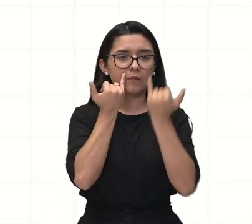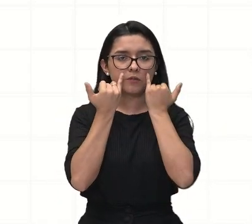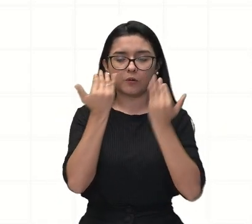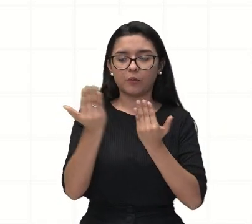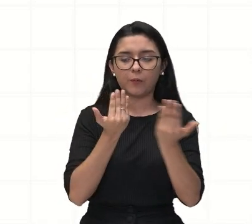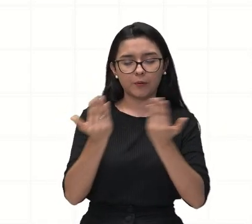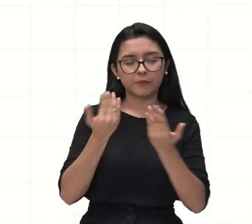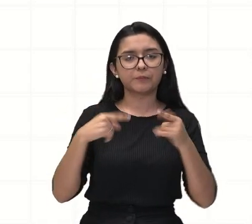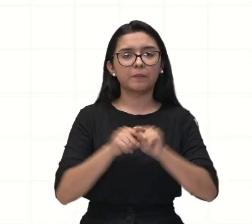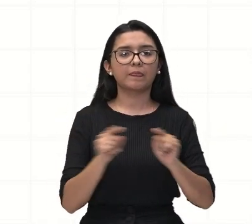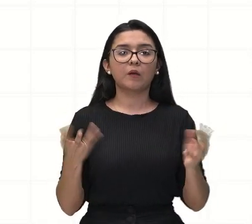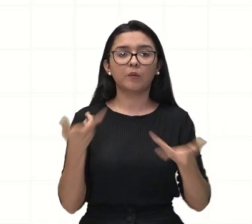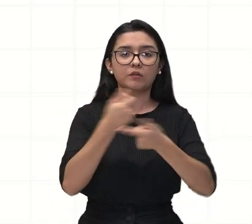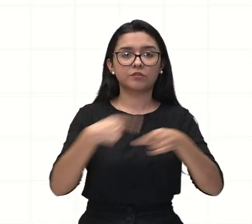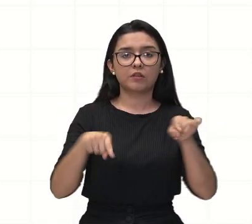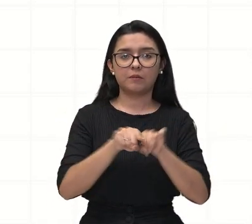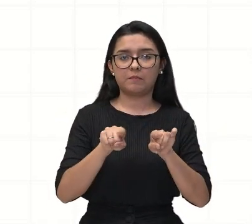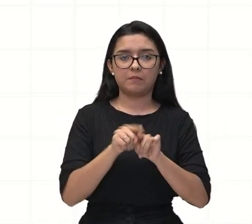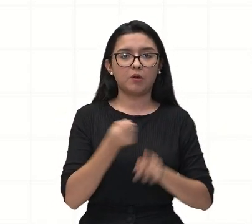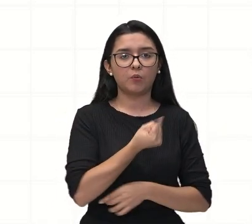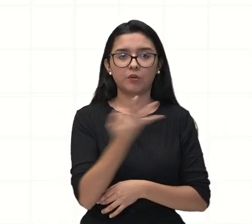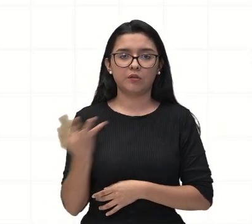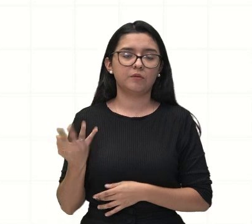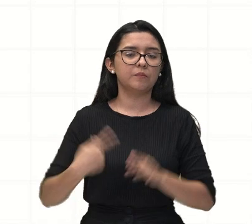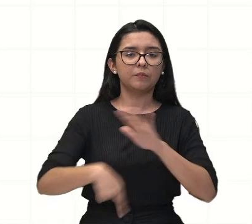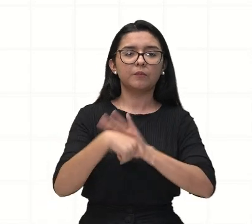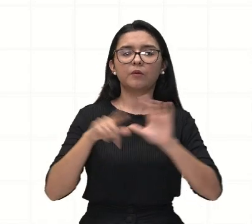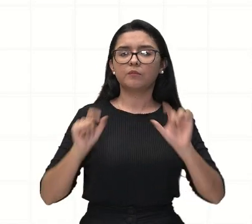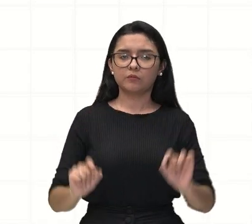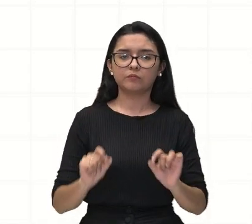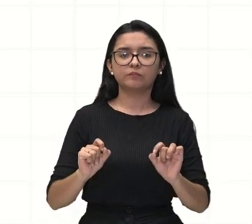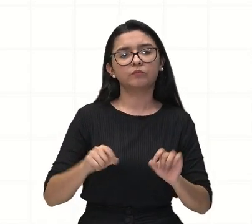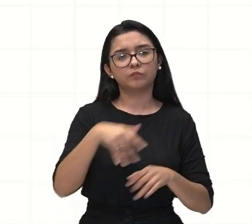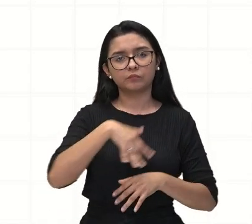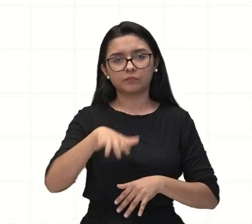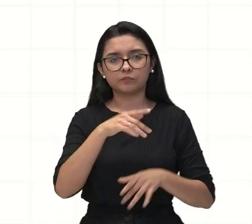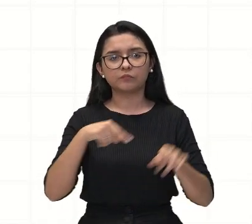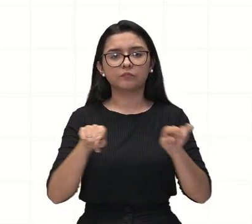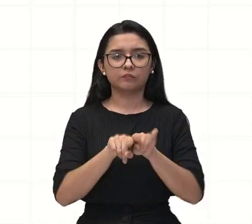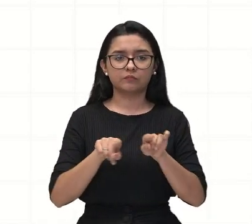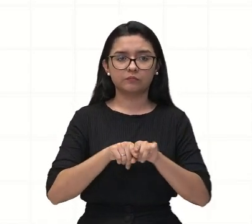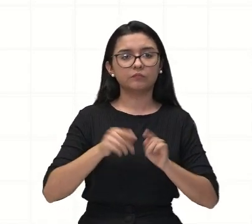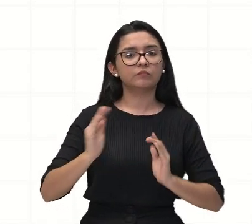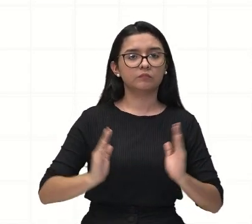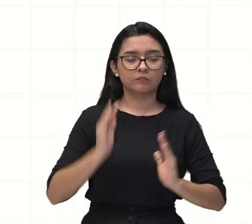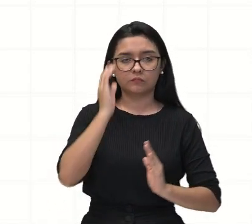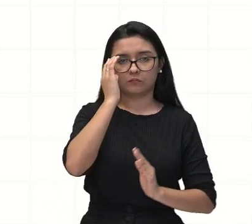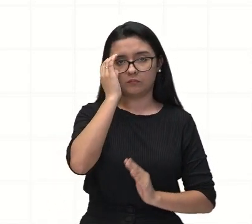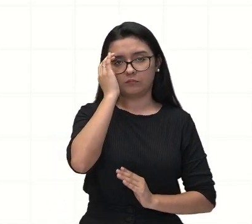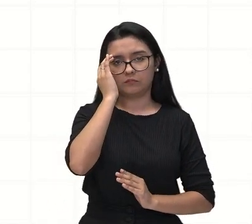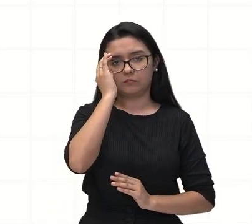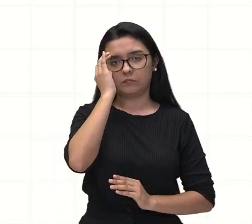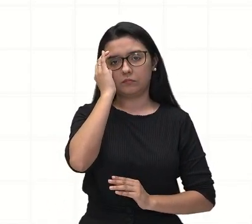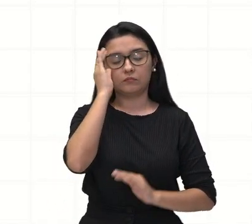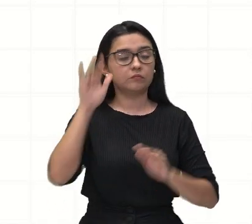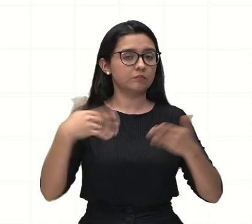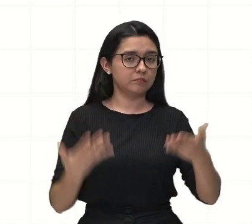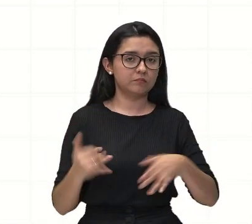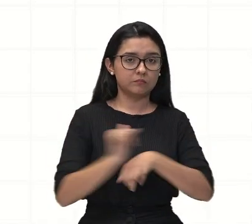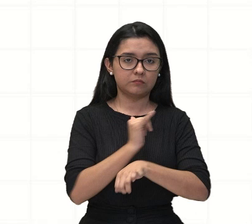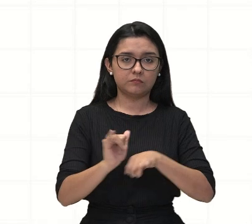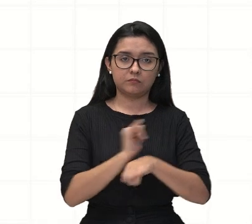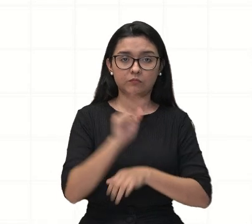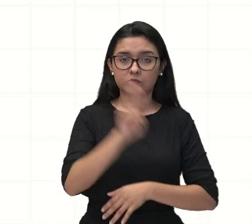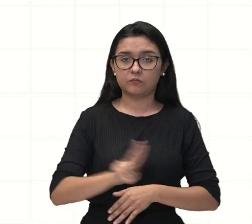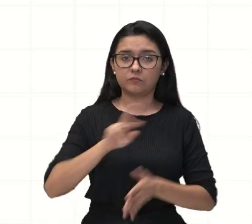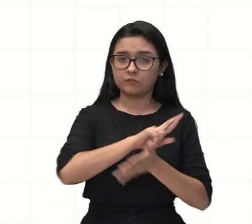informações qualitativas e quantitativas num determinado espaço de tempo. São ferramentas utilizadas em